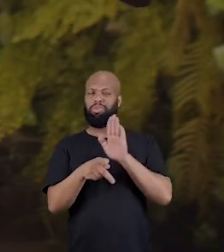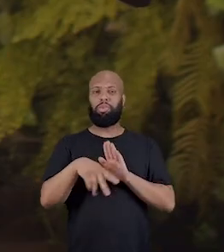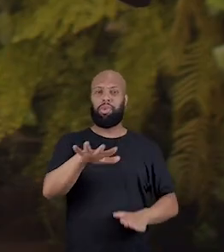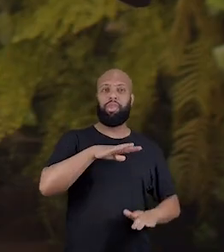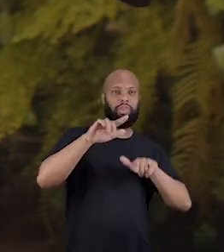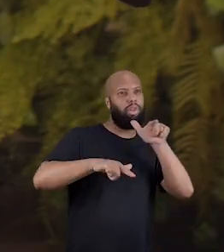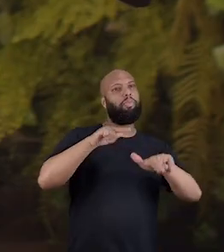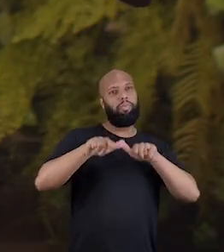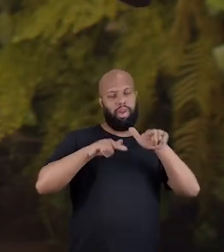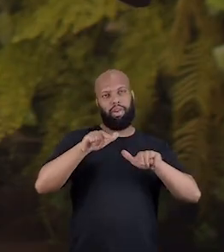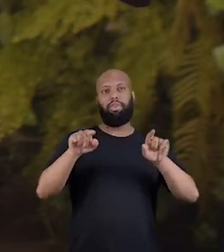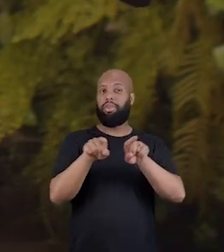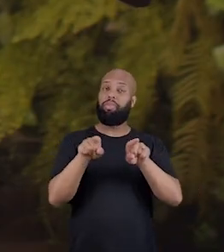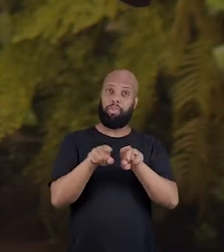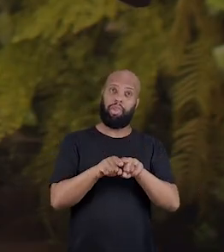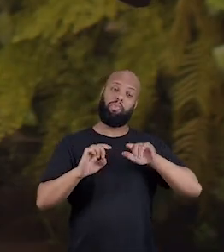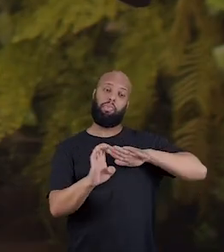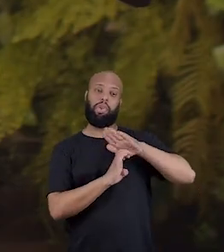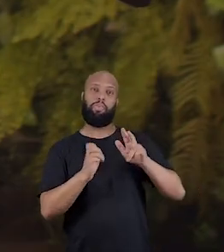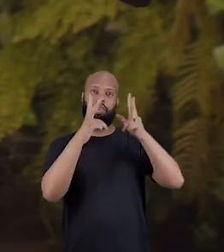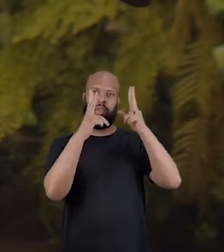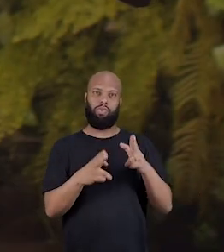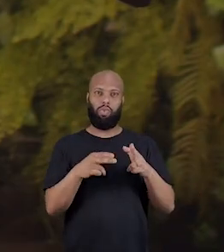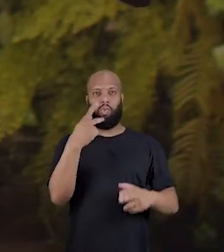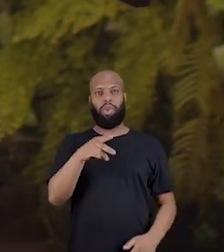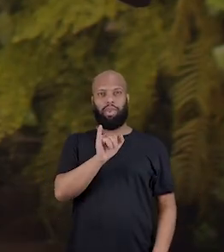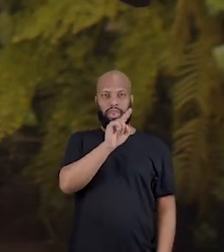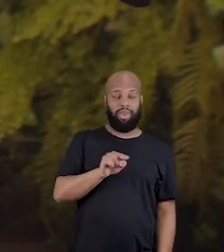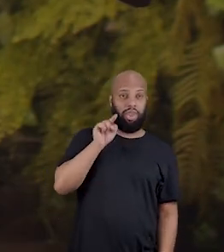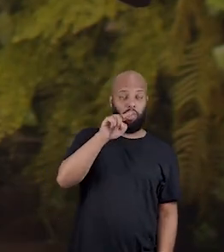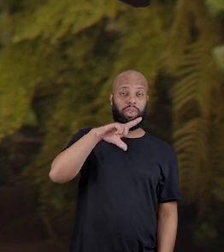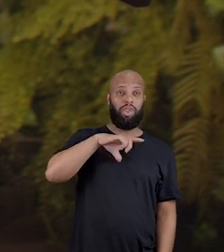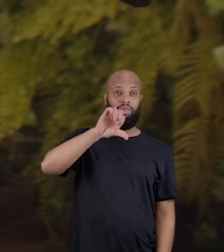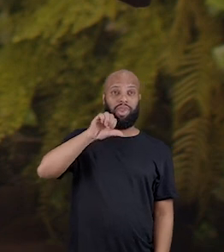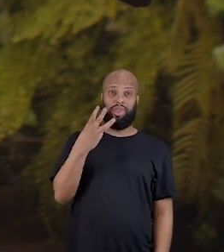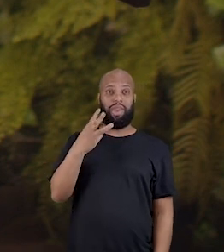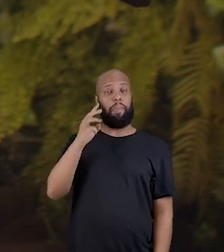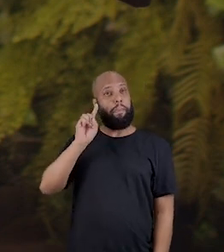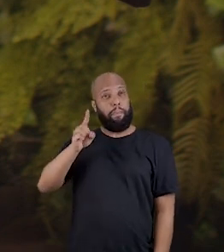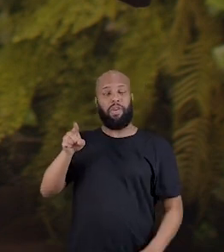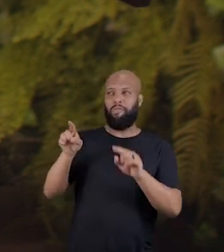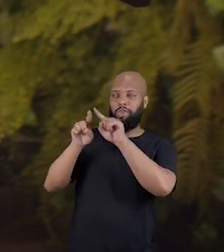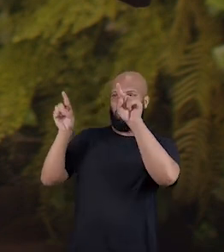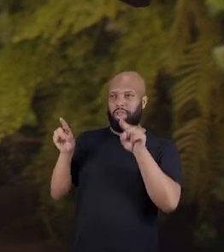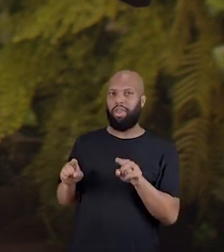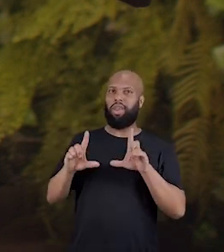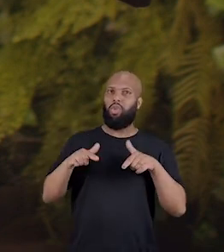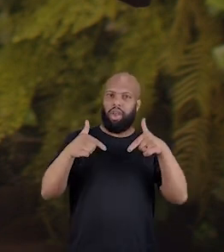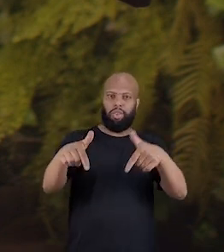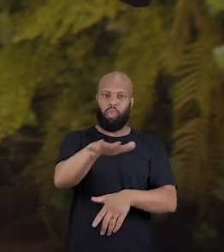de trabalho, em especial para uma empresa com a complexidade do Itaú. São 93 mil colaboradores, atuação em um